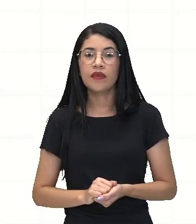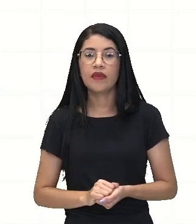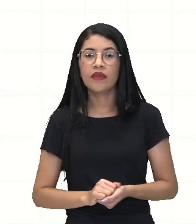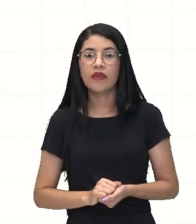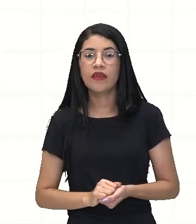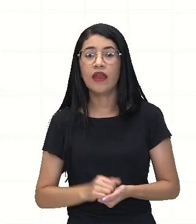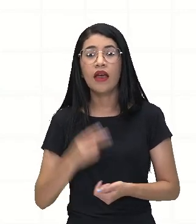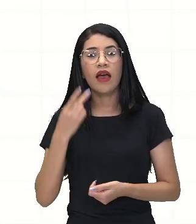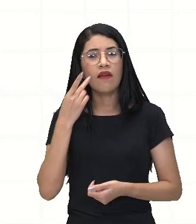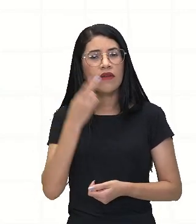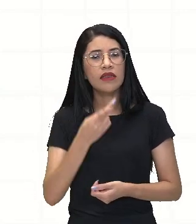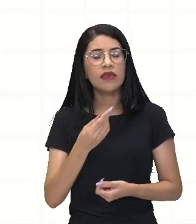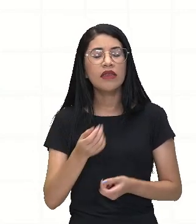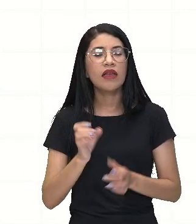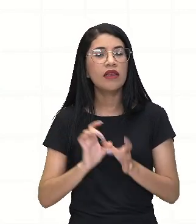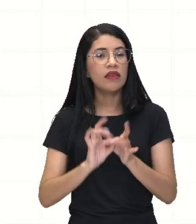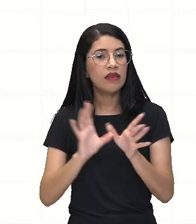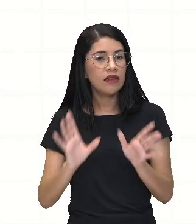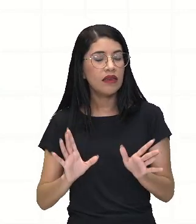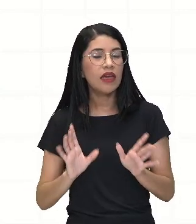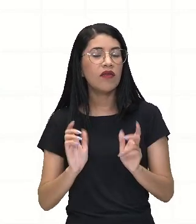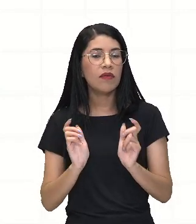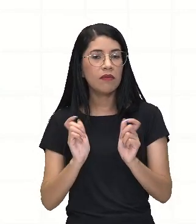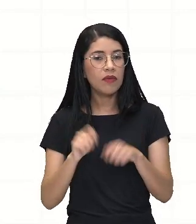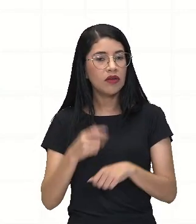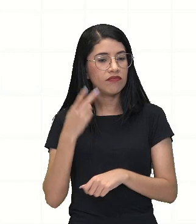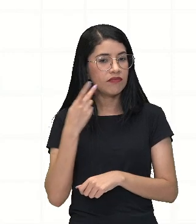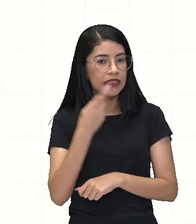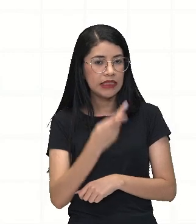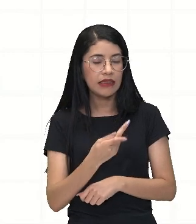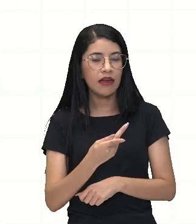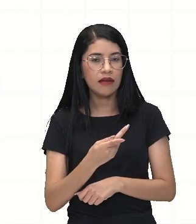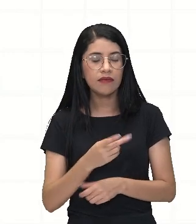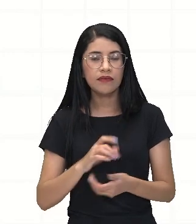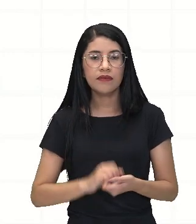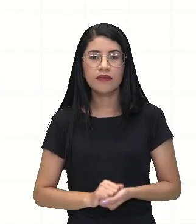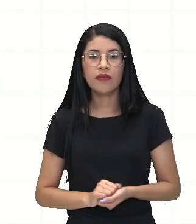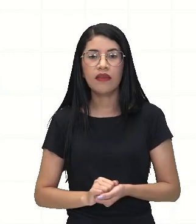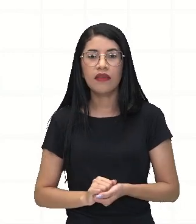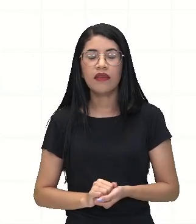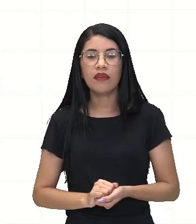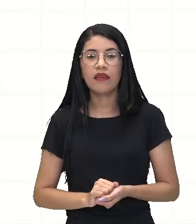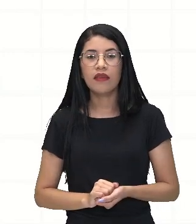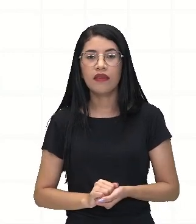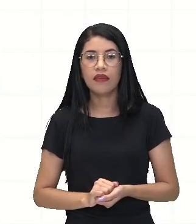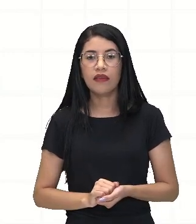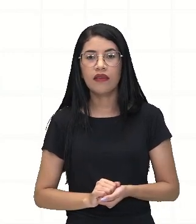visitação, ela é permitida nessas unidades de conservação, né?